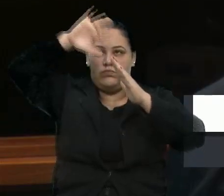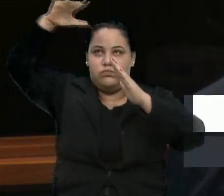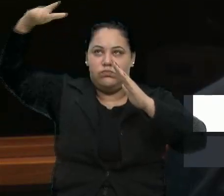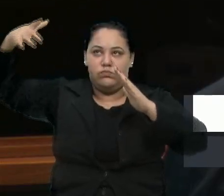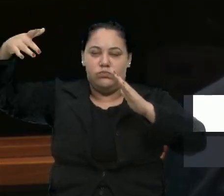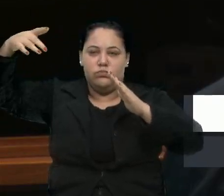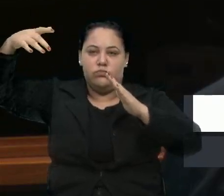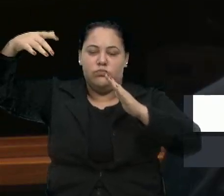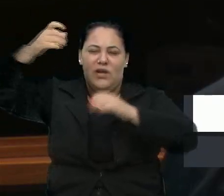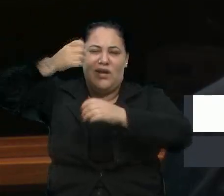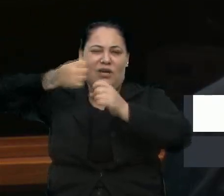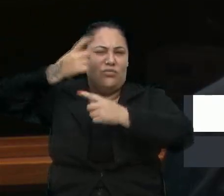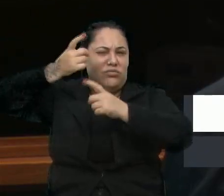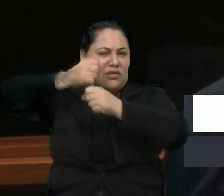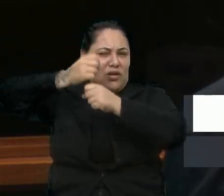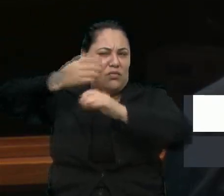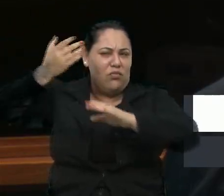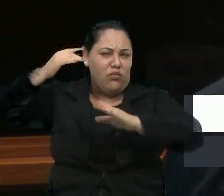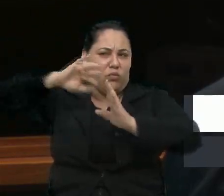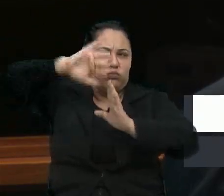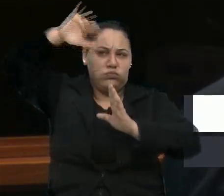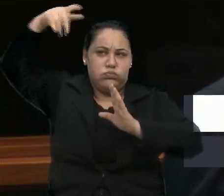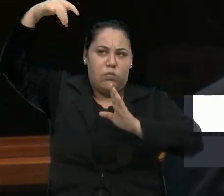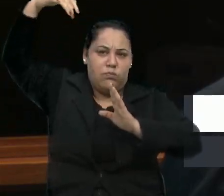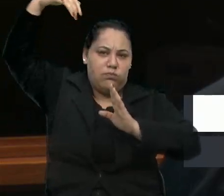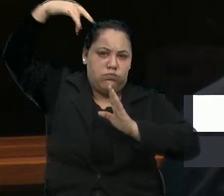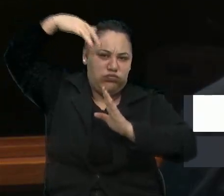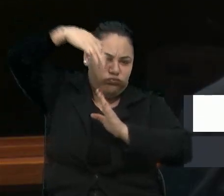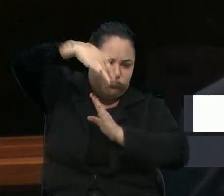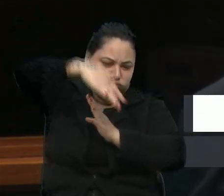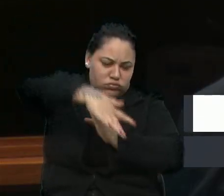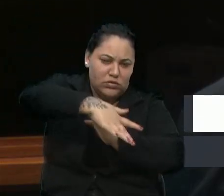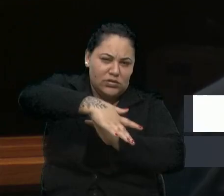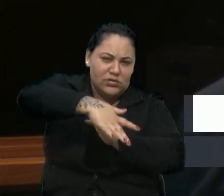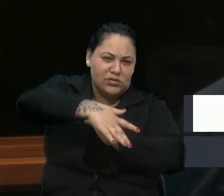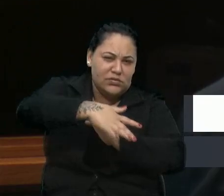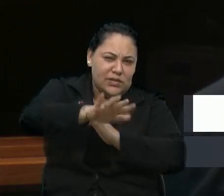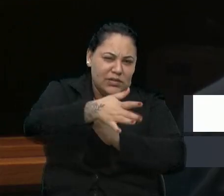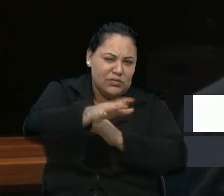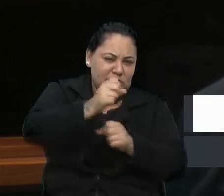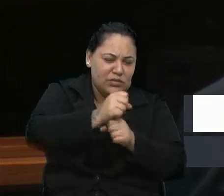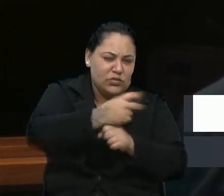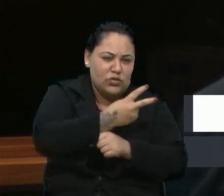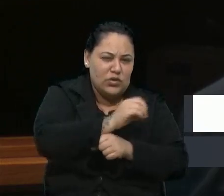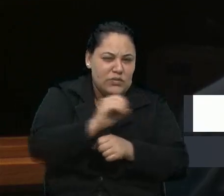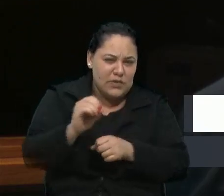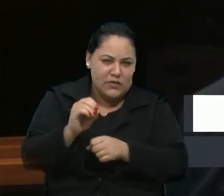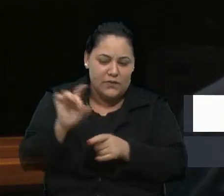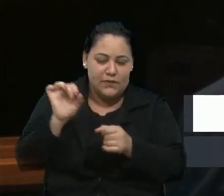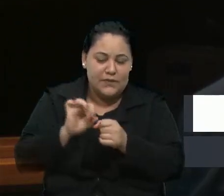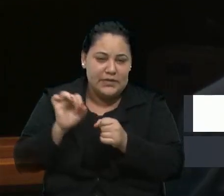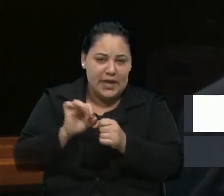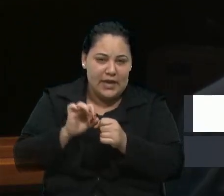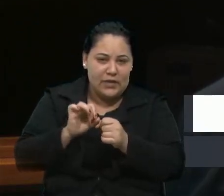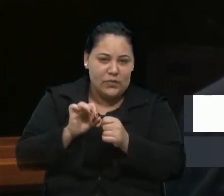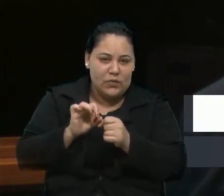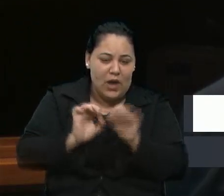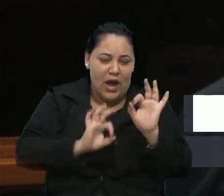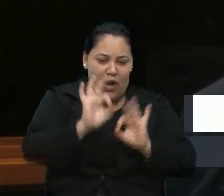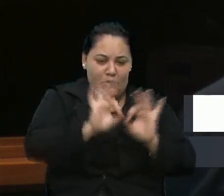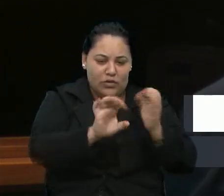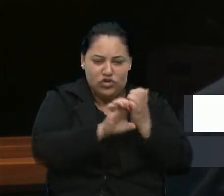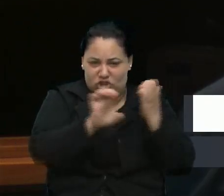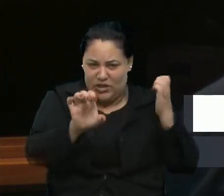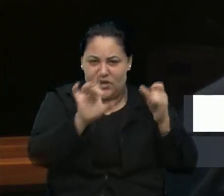alguns anos, ali no início do ano da década, ali nos anos 2000, foi feita a contenção com